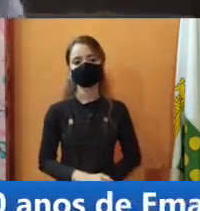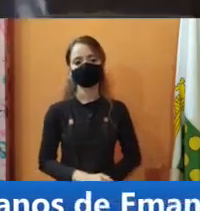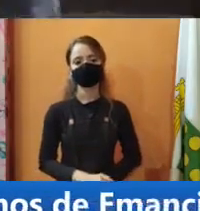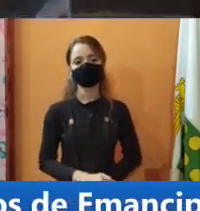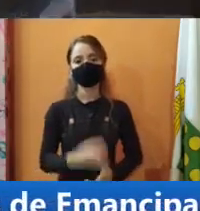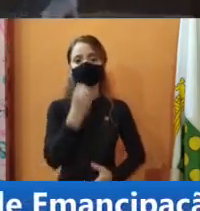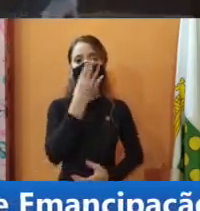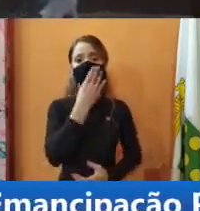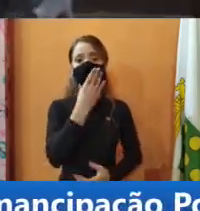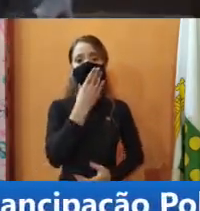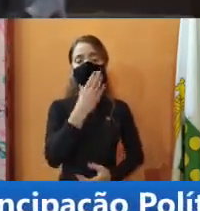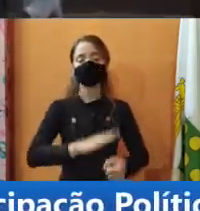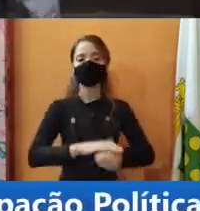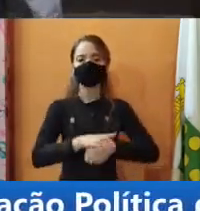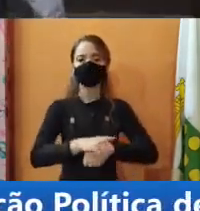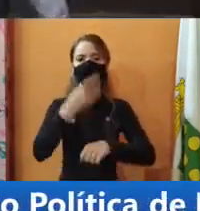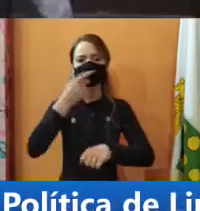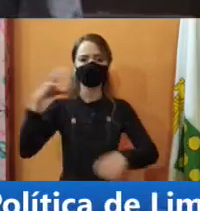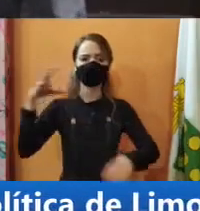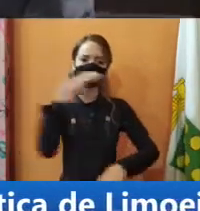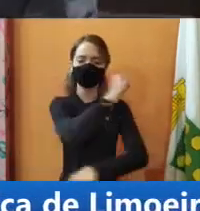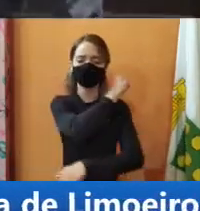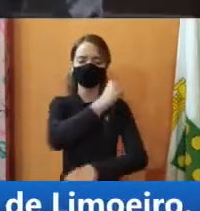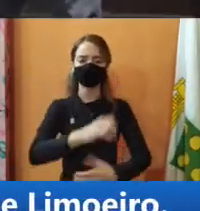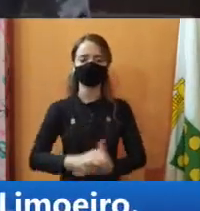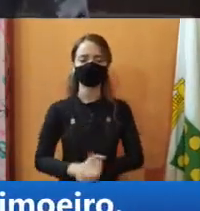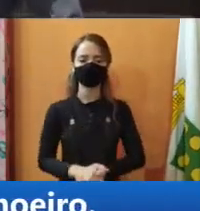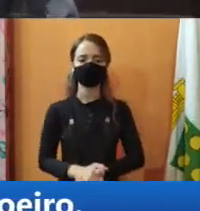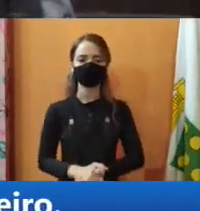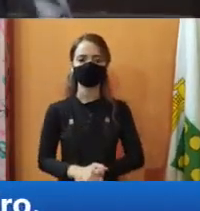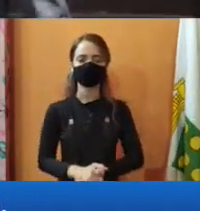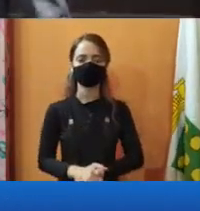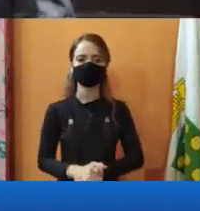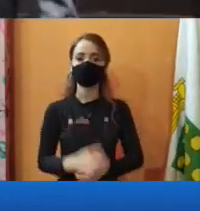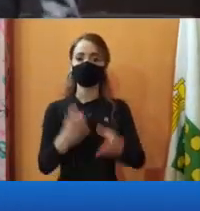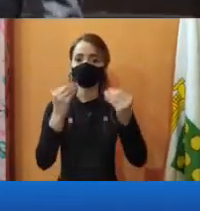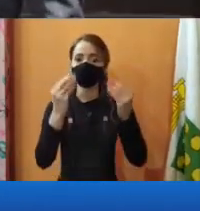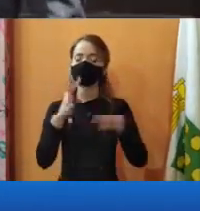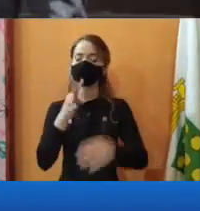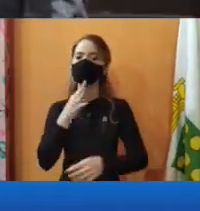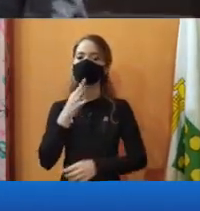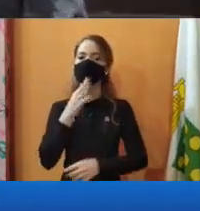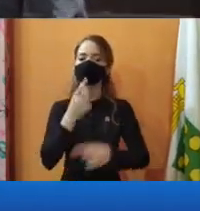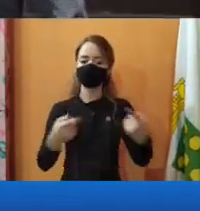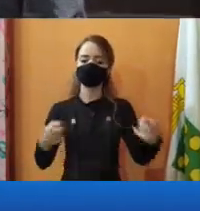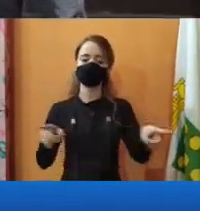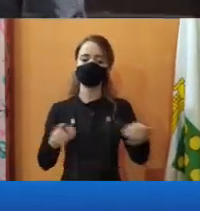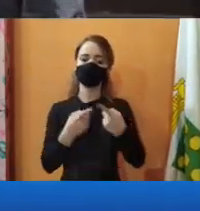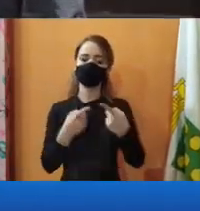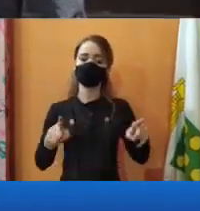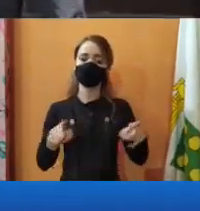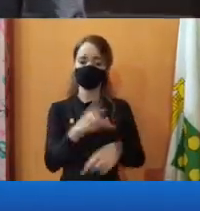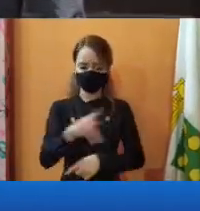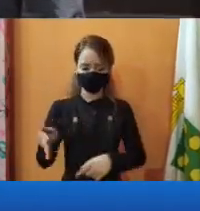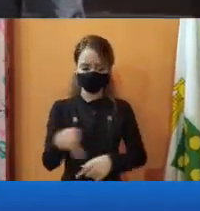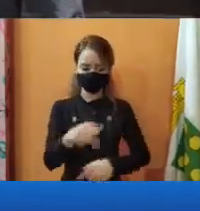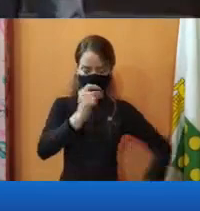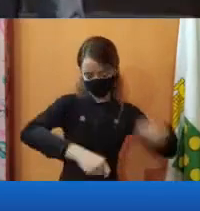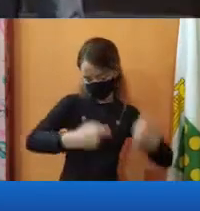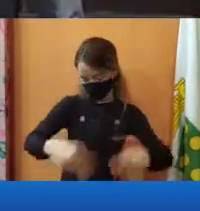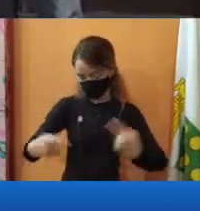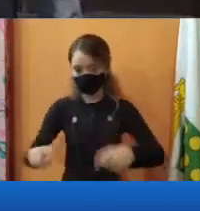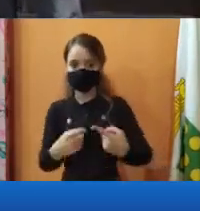Boa noite, pessoal. Queria falar bem rápido, sabe? Muitos me conhecem aqui. Eu sou músico, sou professor de banda das escolas